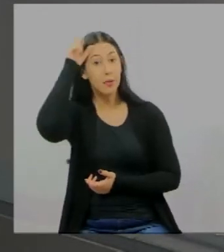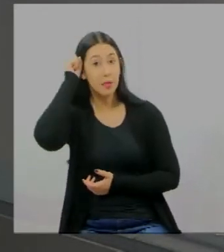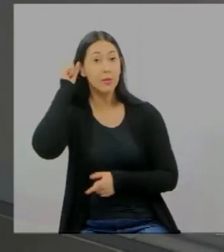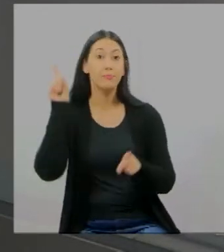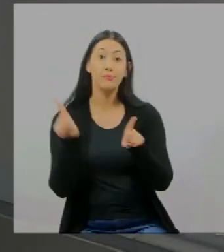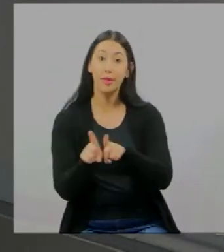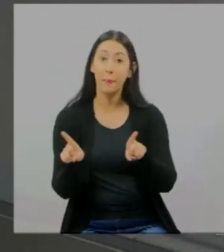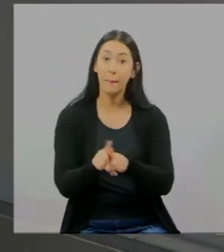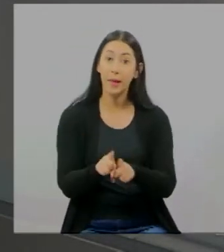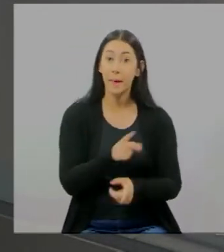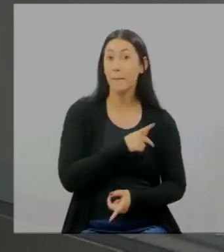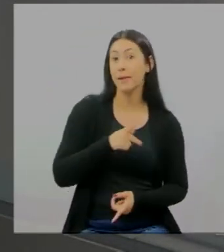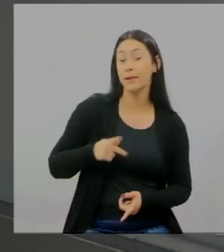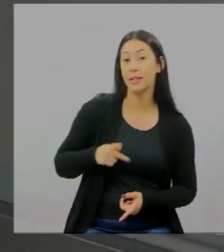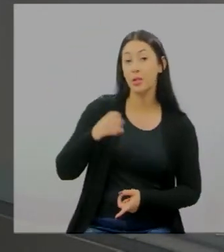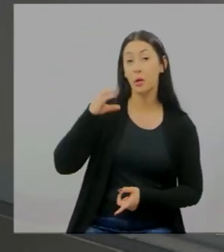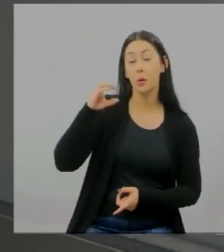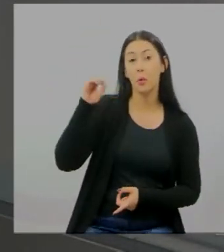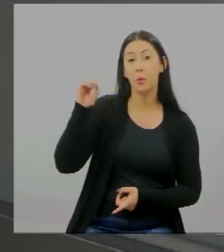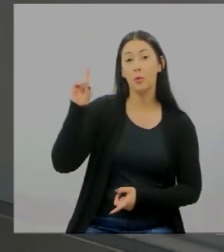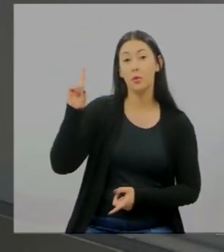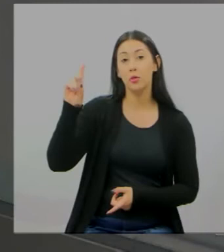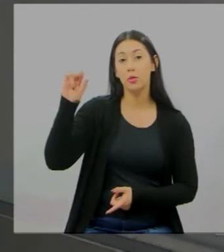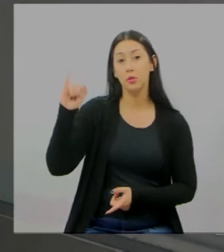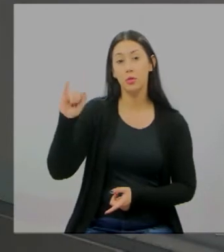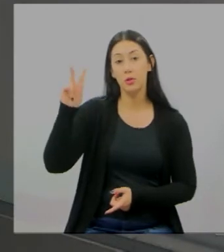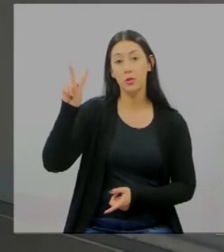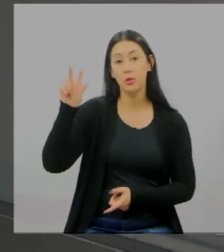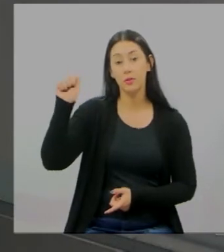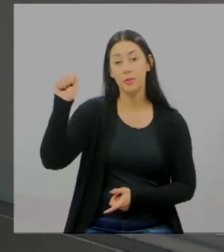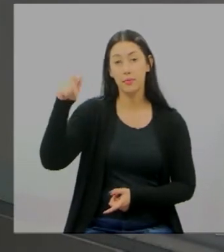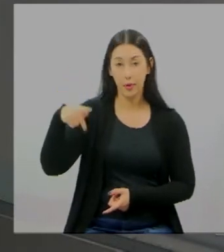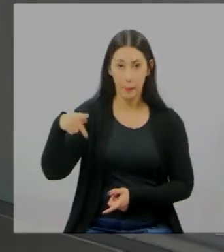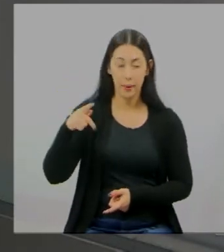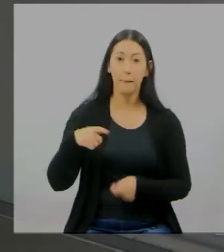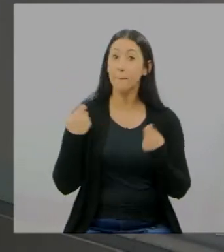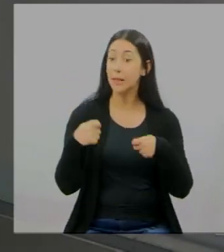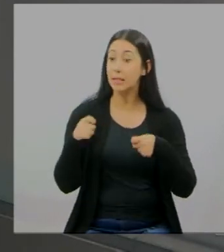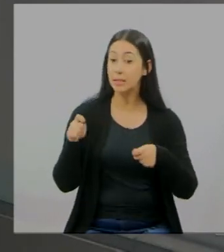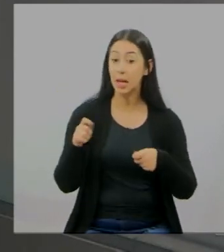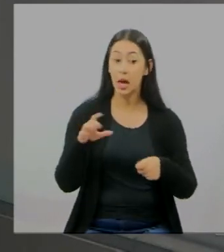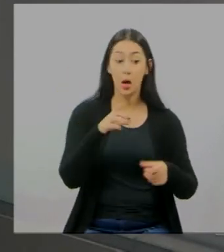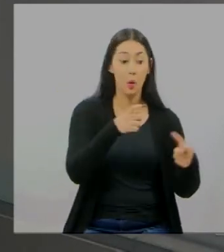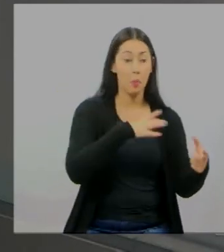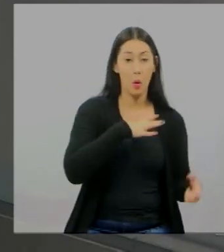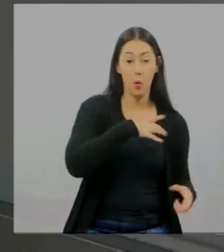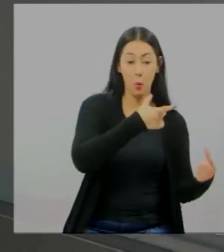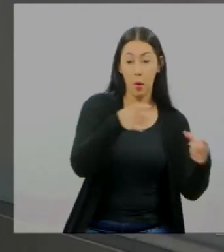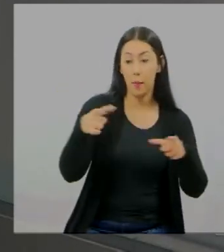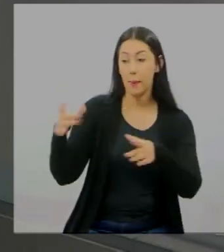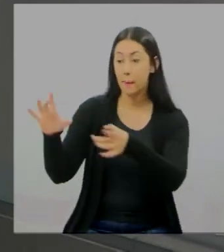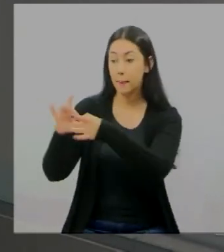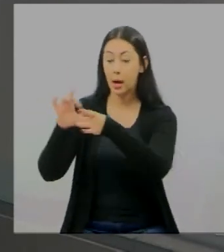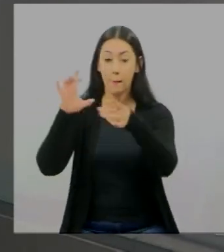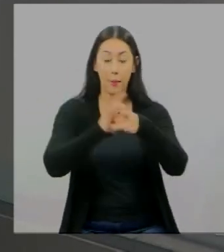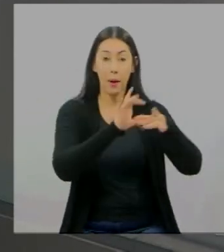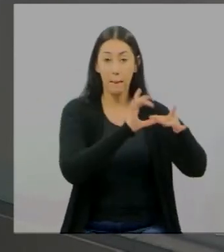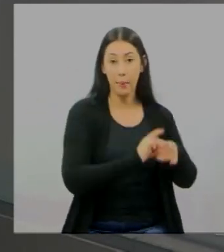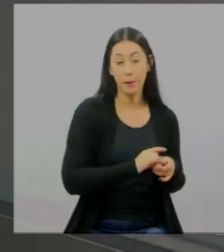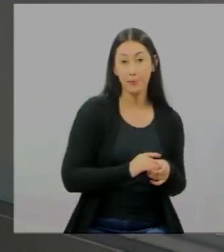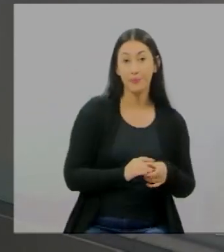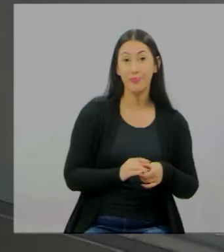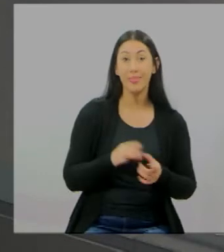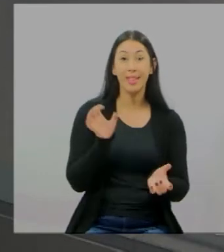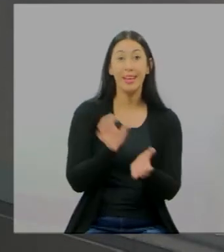o presidente do CODIVAP e ele tem que fazer todas essas ações em coletivo com os outros municípios também do Vale do Paraíba. Infelizmente,